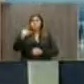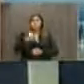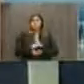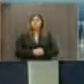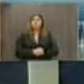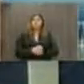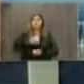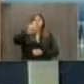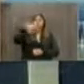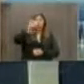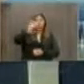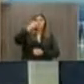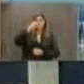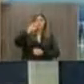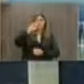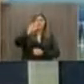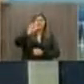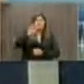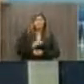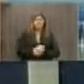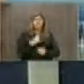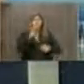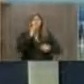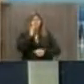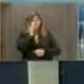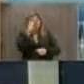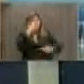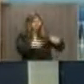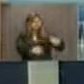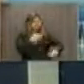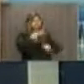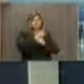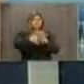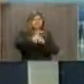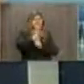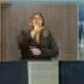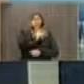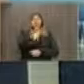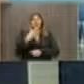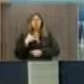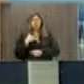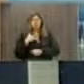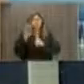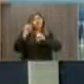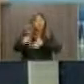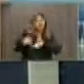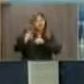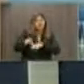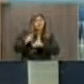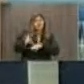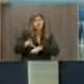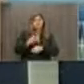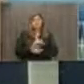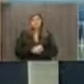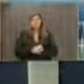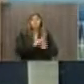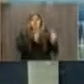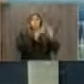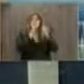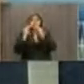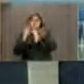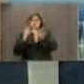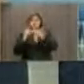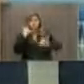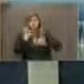Josval, e toda a população, quando nós estamos falando de política social, estamos falando de saúde, educação, habitação, geração de renda, lazer, esporte,